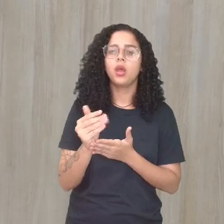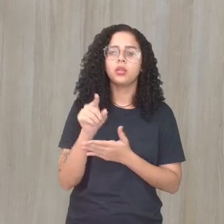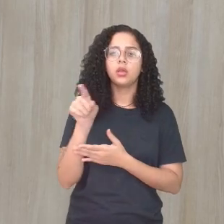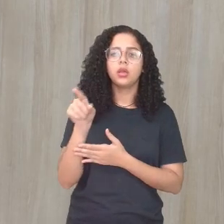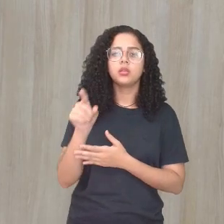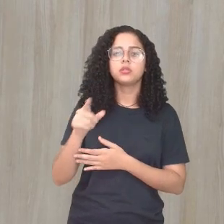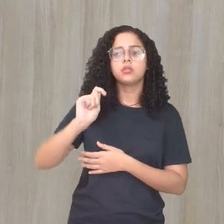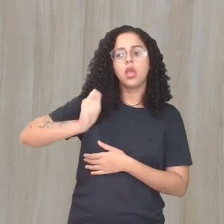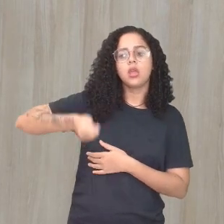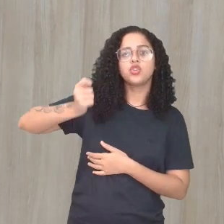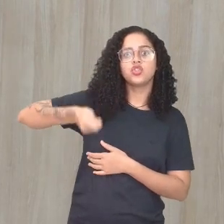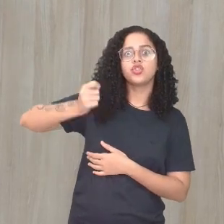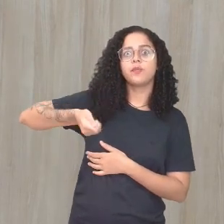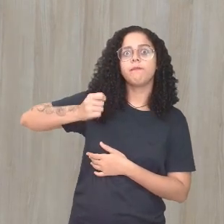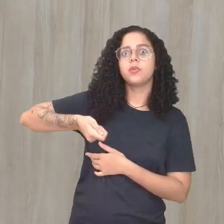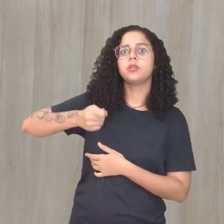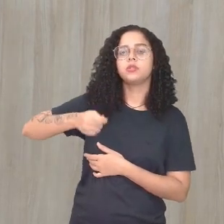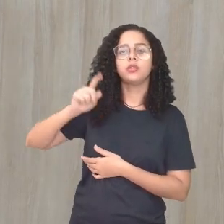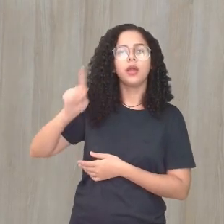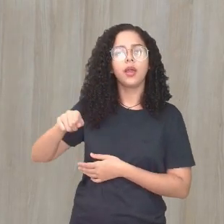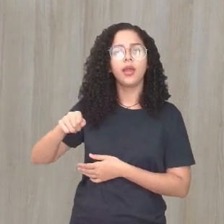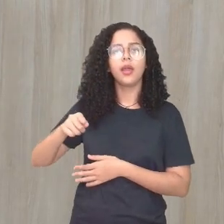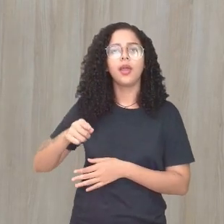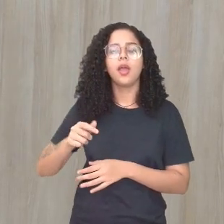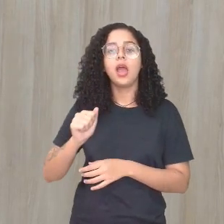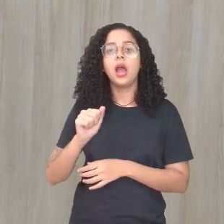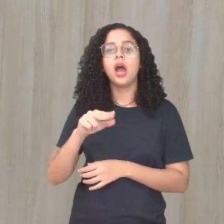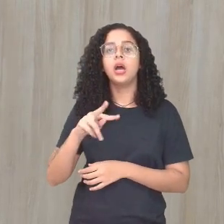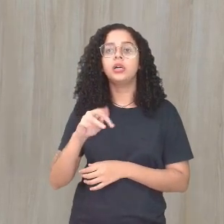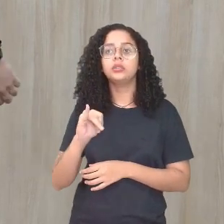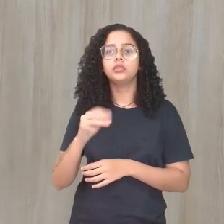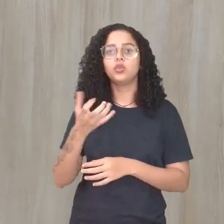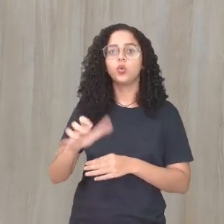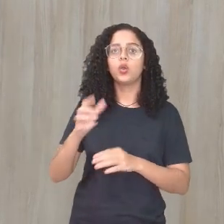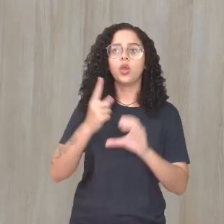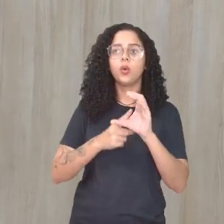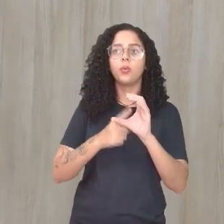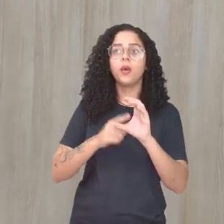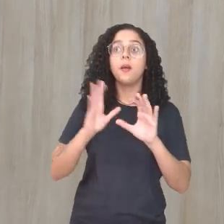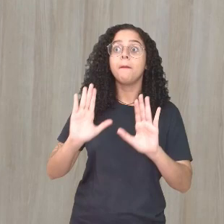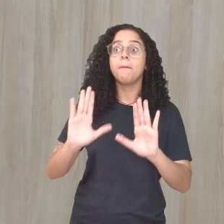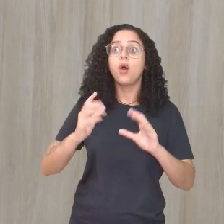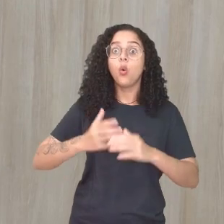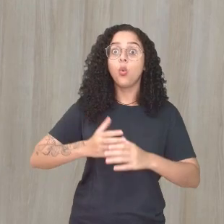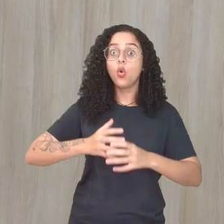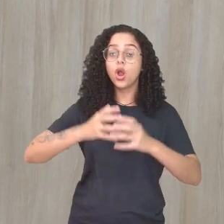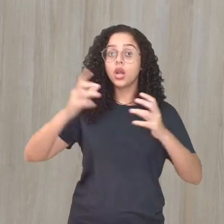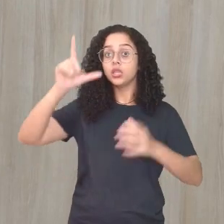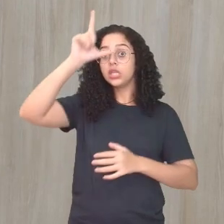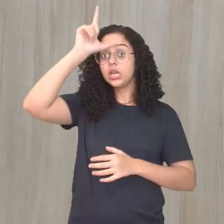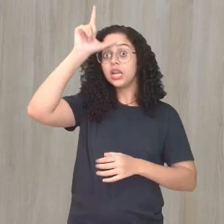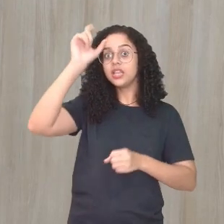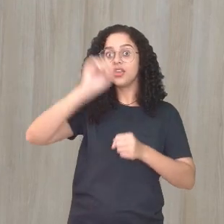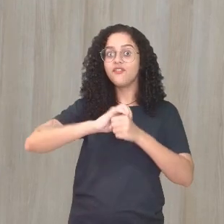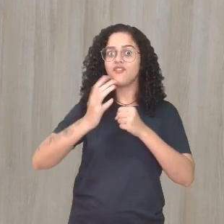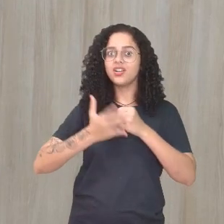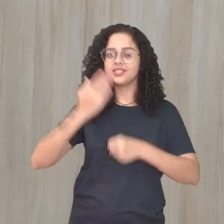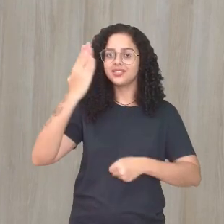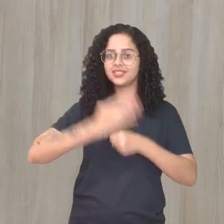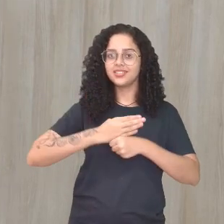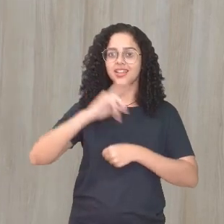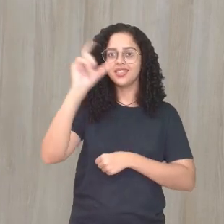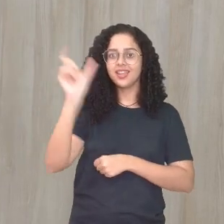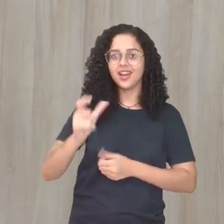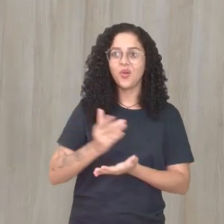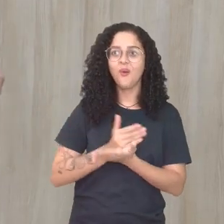esses regimes eles fossem anticomunistas, mas o grande líder fascista italiano,